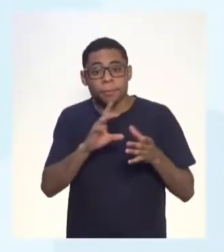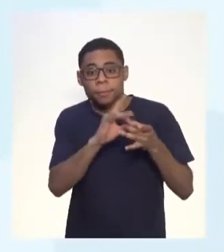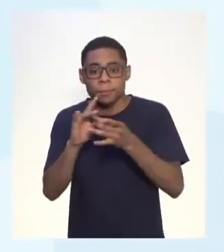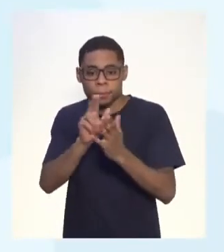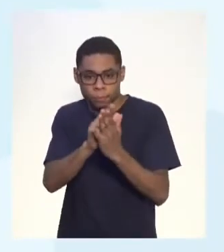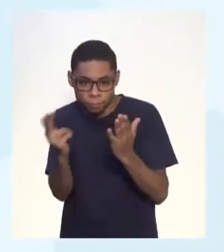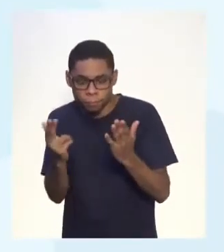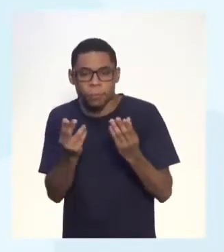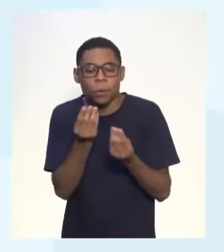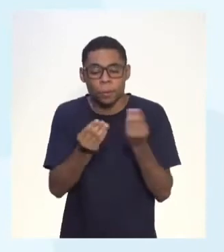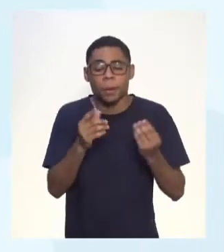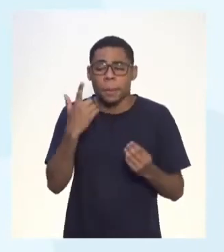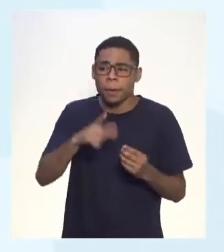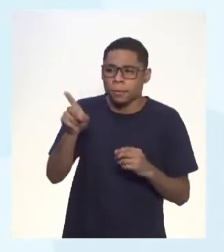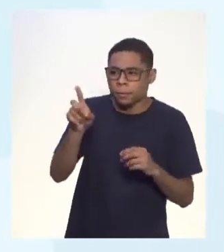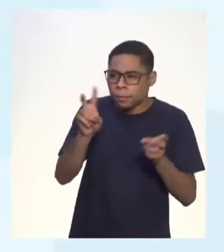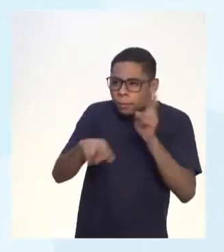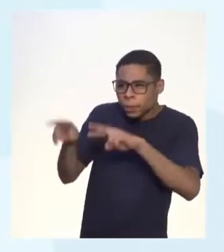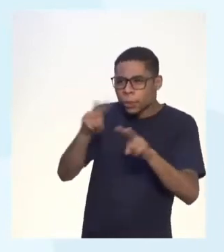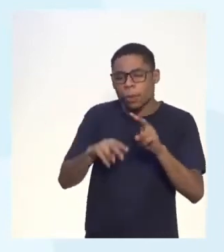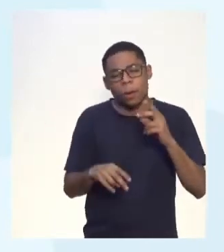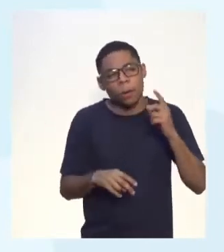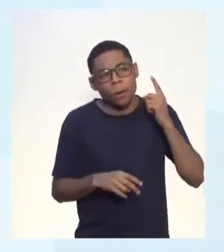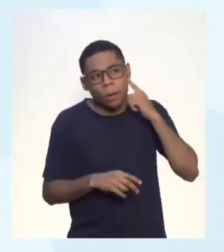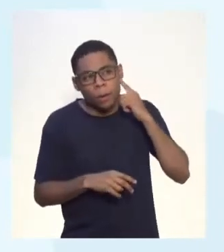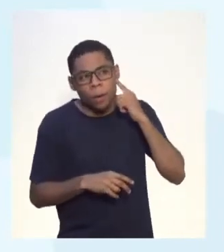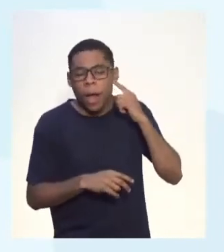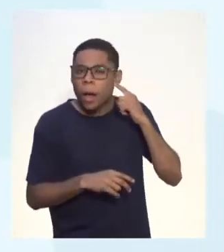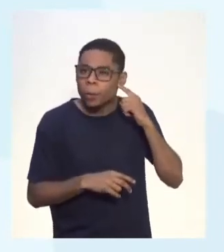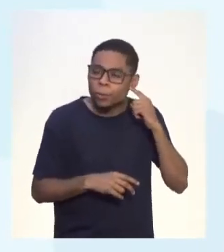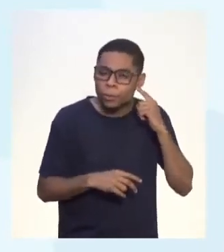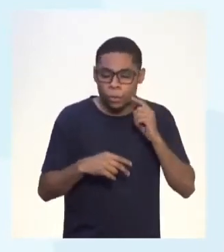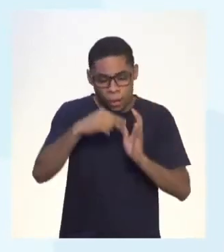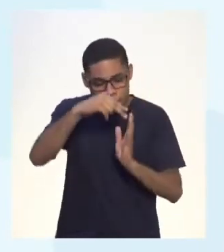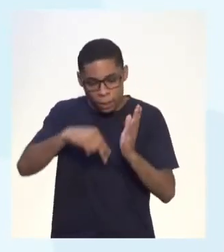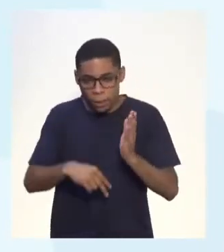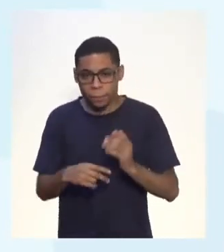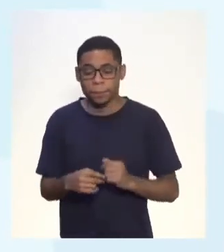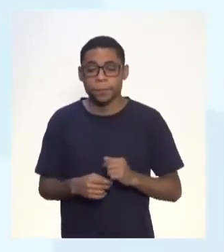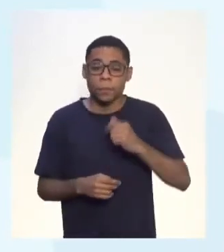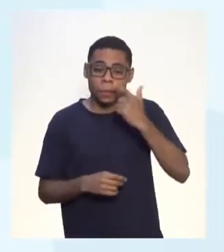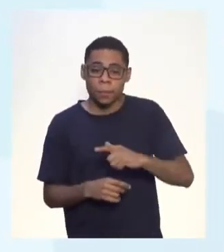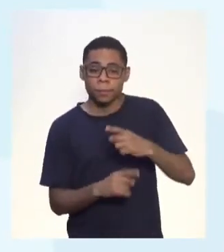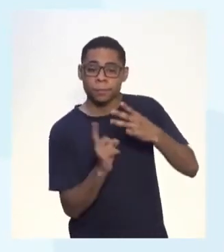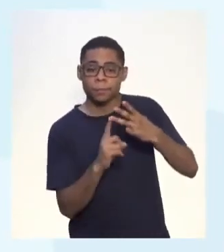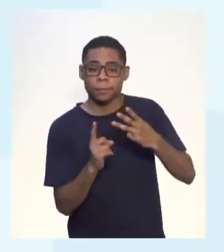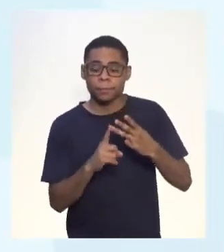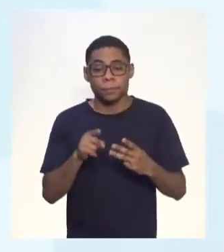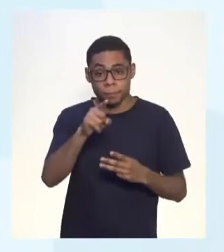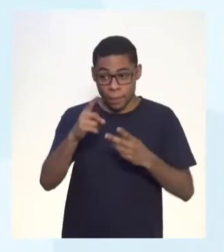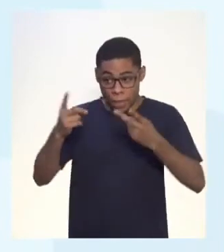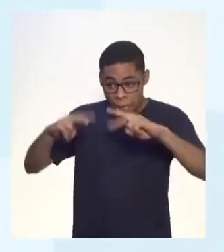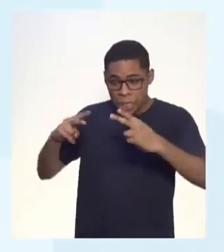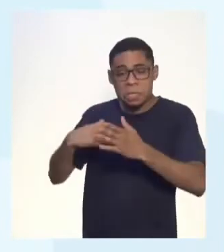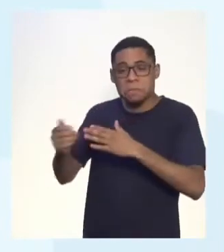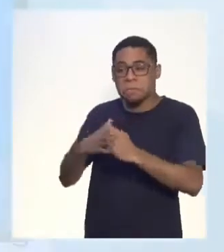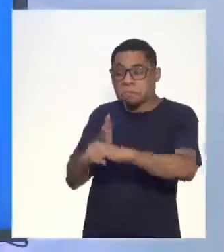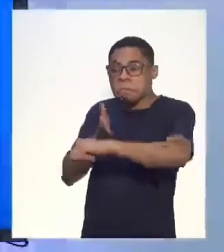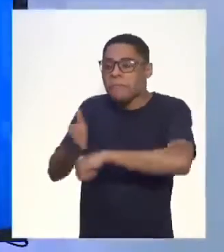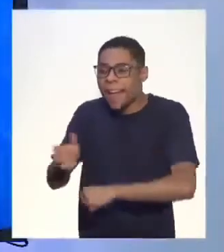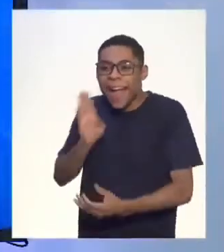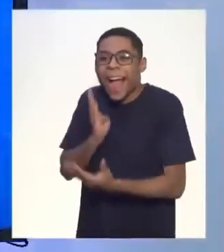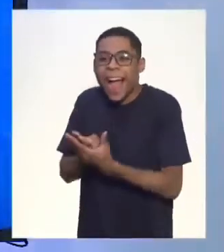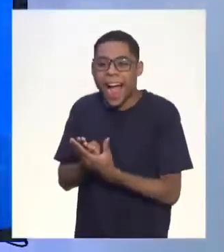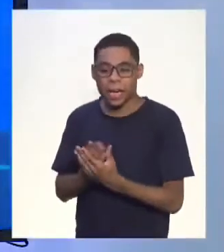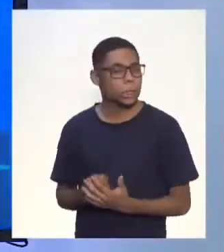são visuais e textos de áudio. E também falamos um pouquinho sobre os cuidados ao acessar as notícias